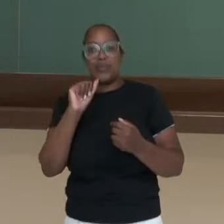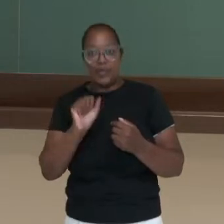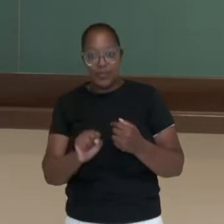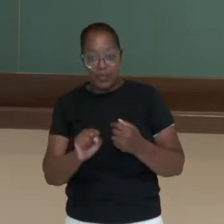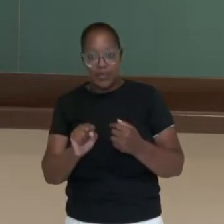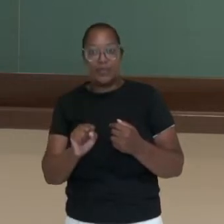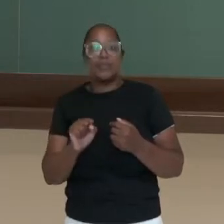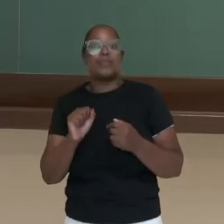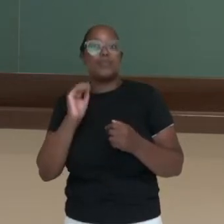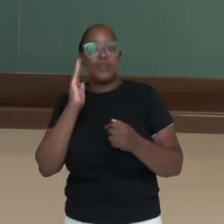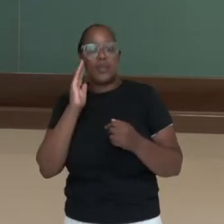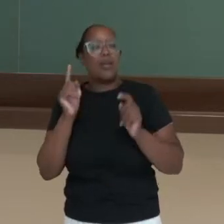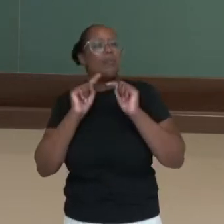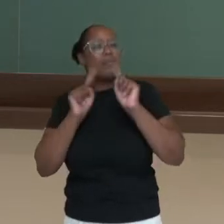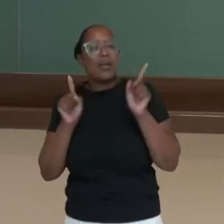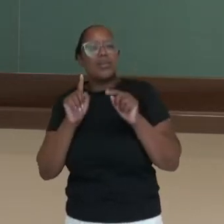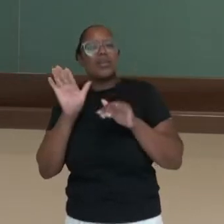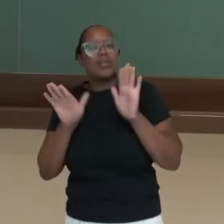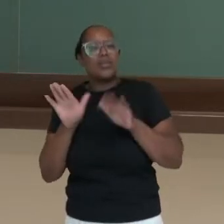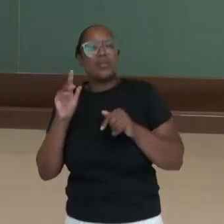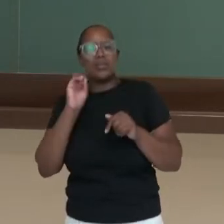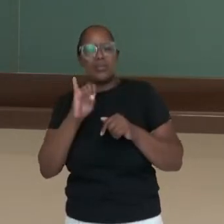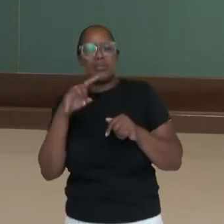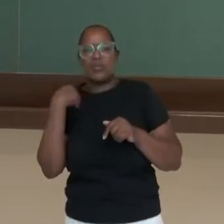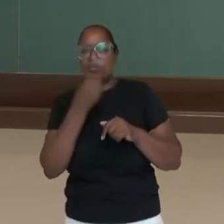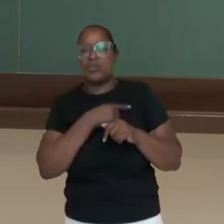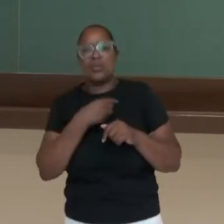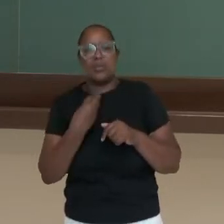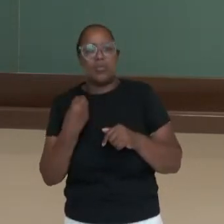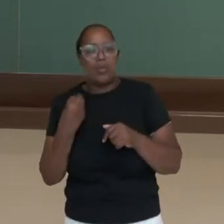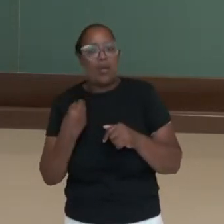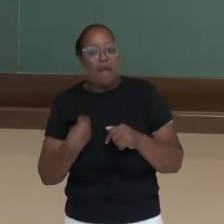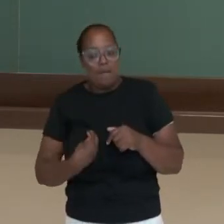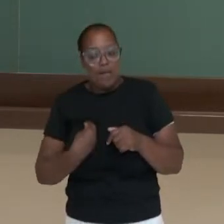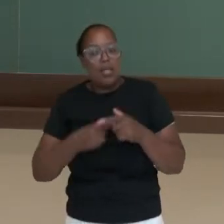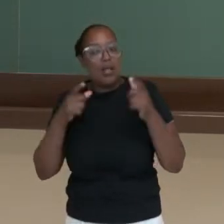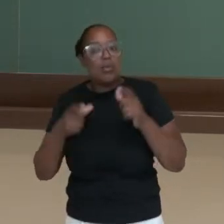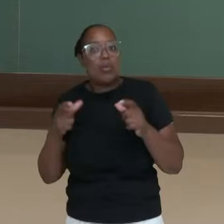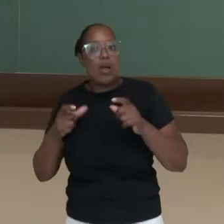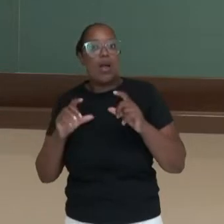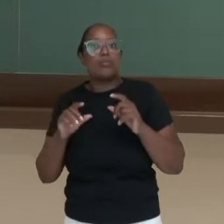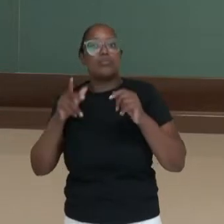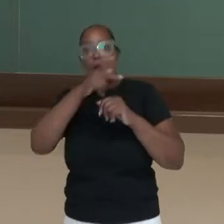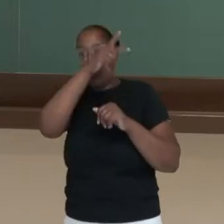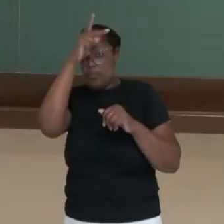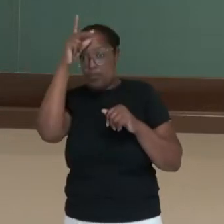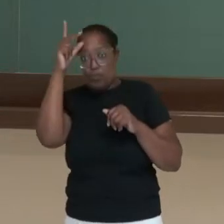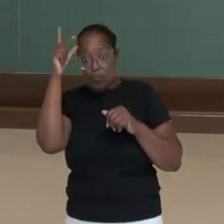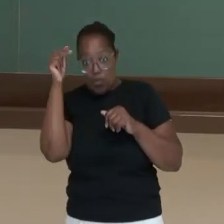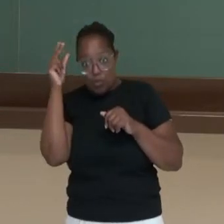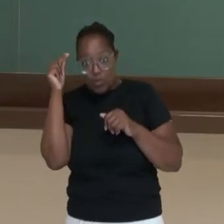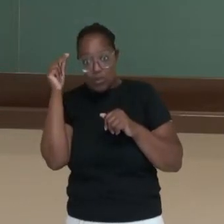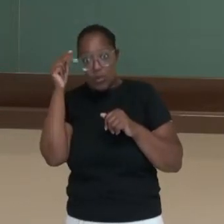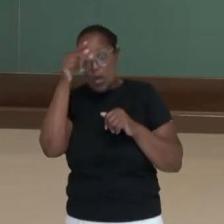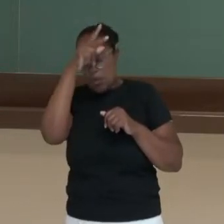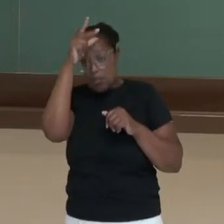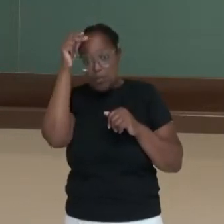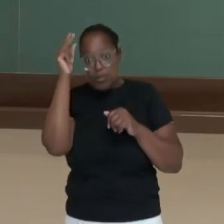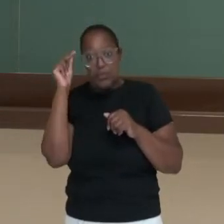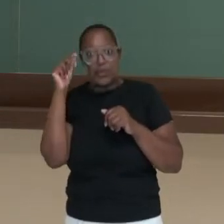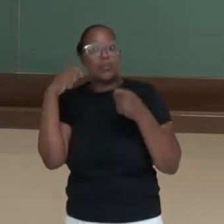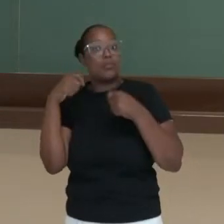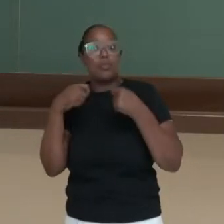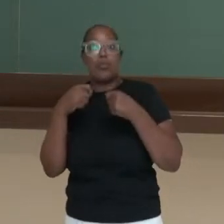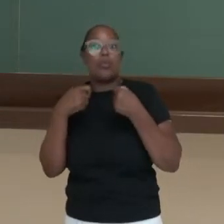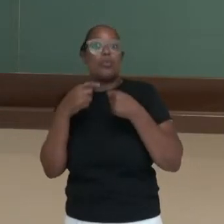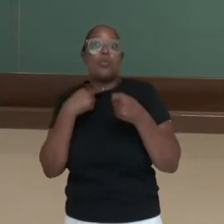intimidade. Mas quando a gente está num lugar público, a gente faz o que é comum a todos. Isso significa que eu não posso